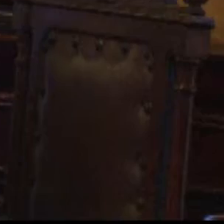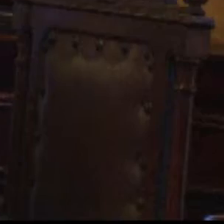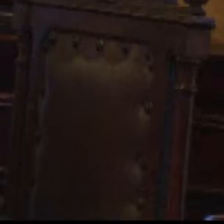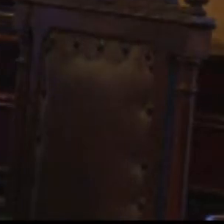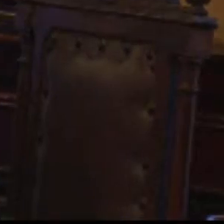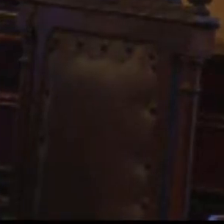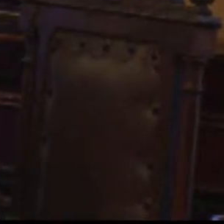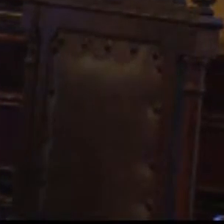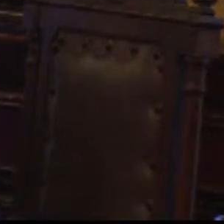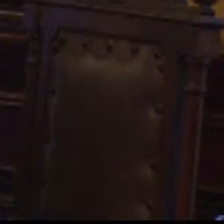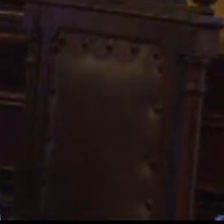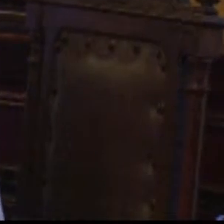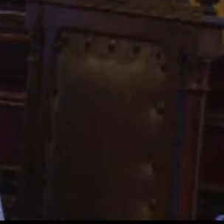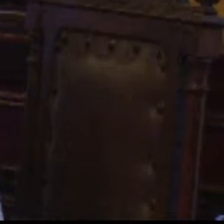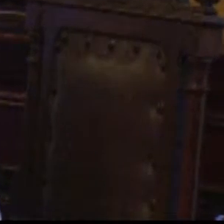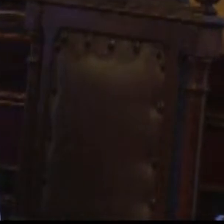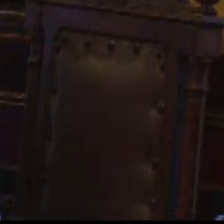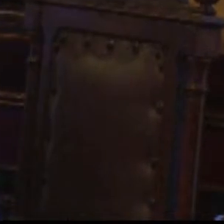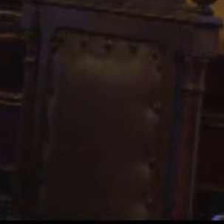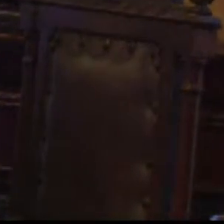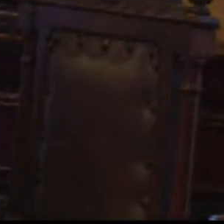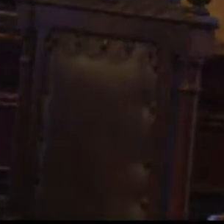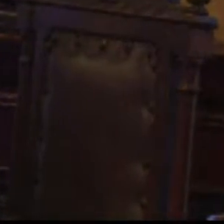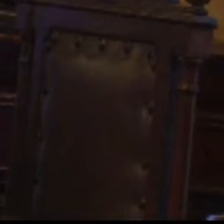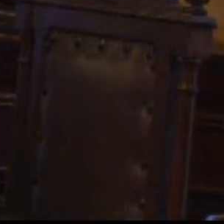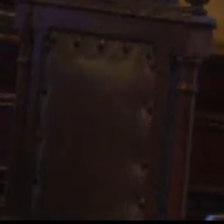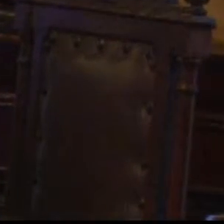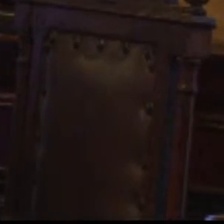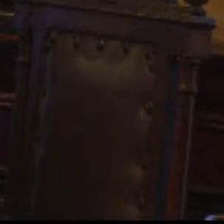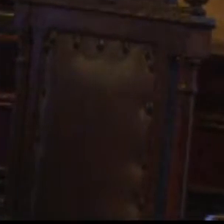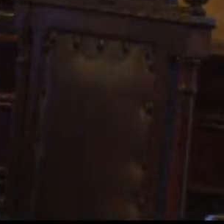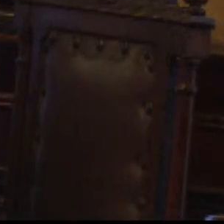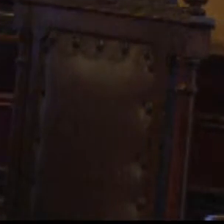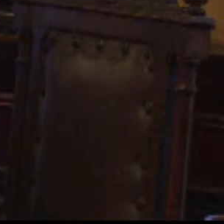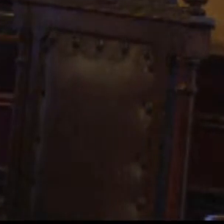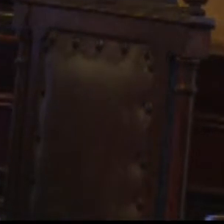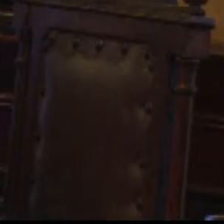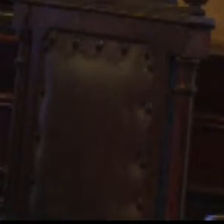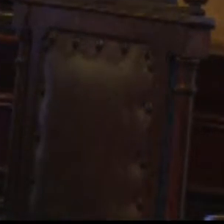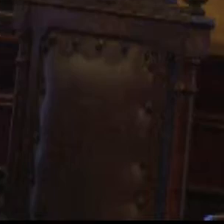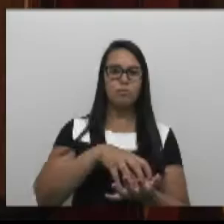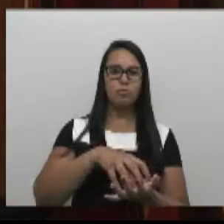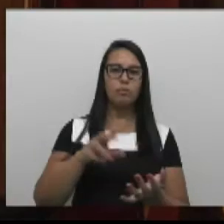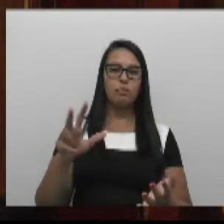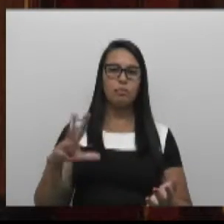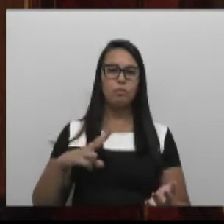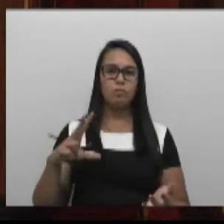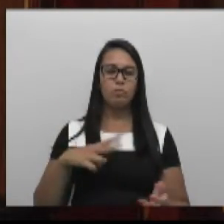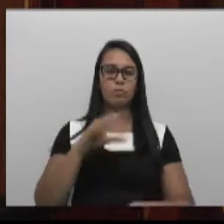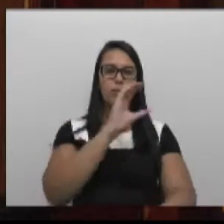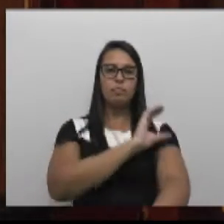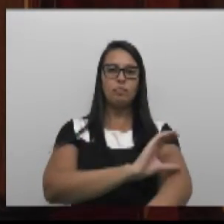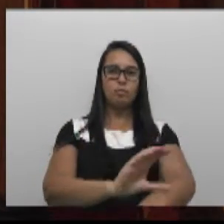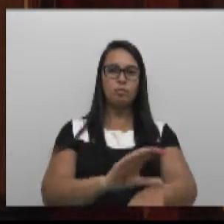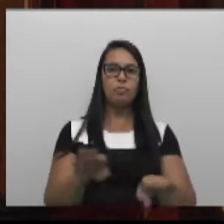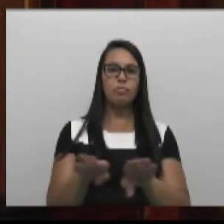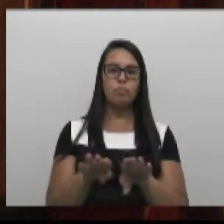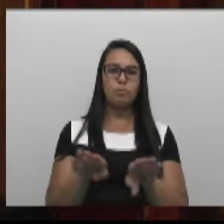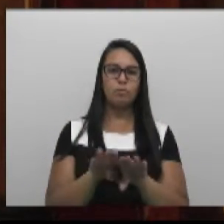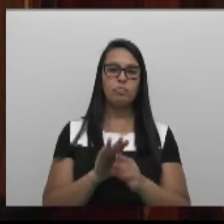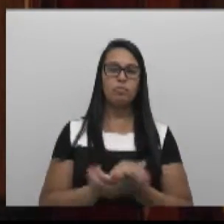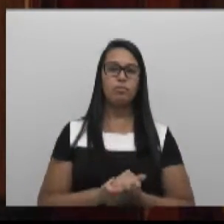Isso nós temos que lamentar. Essa prática que está ocorrendo no estado do Rio. Então estou